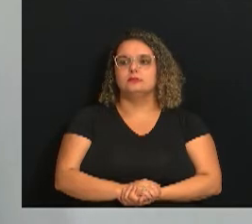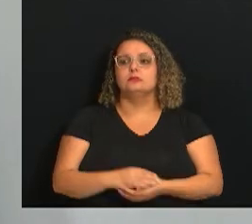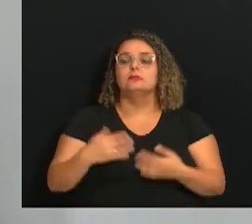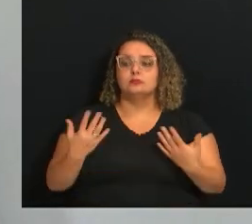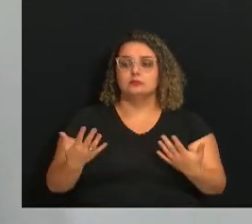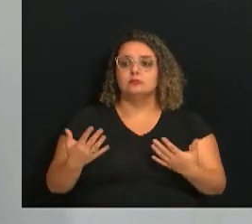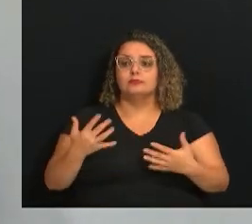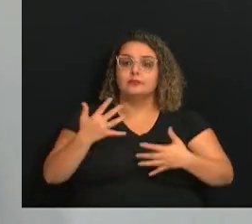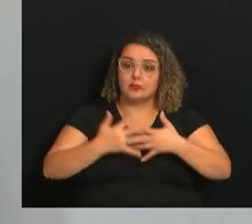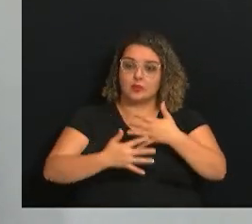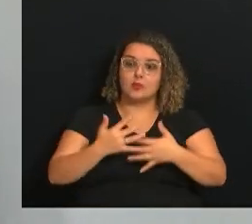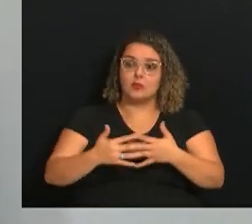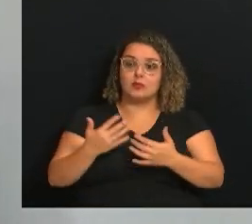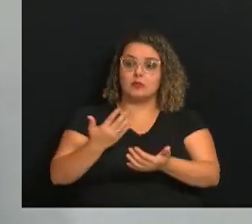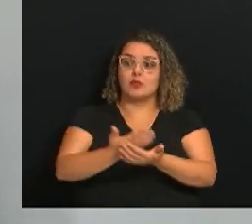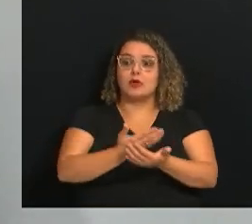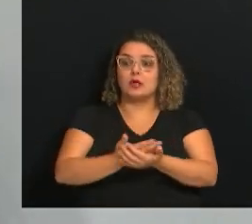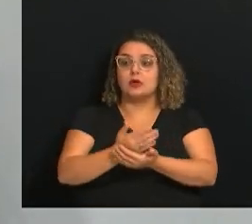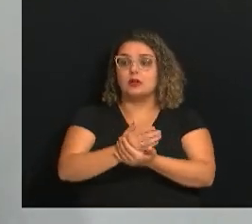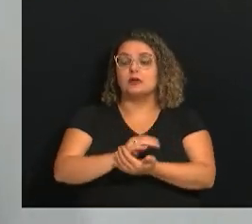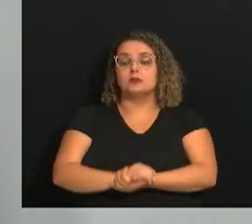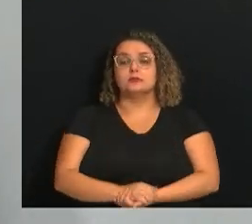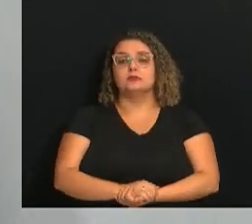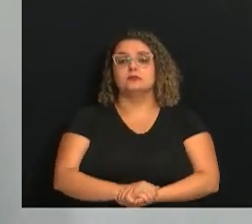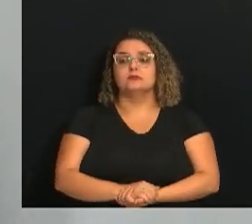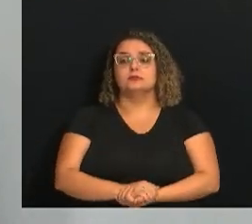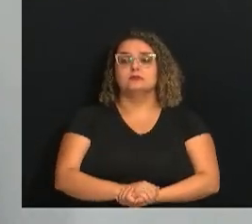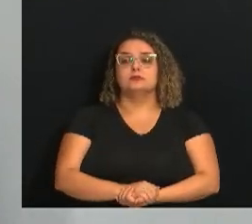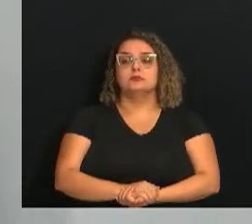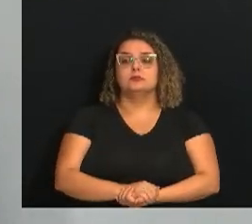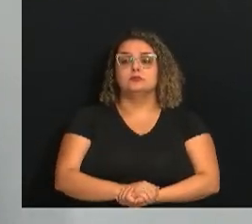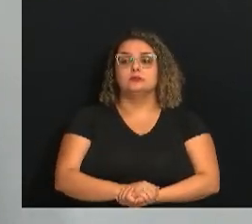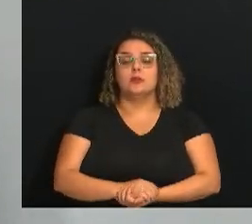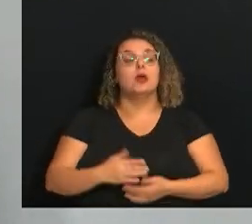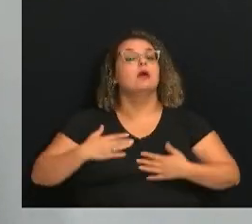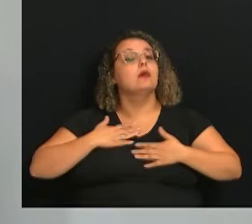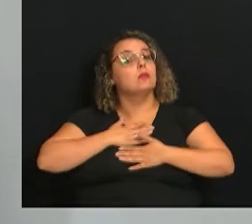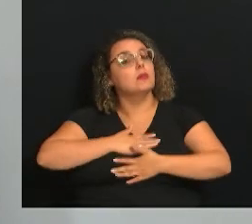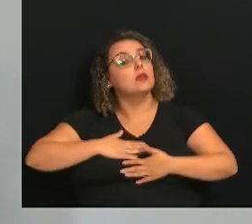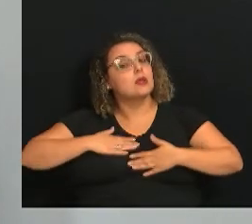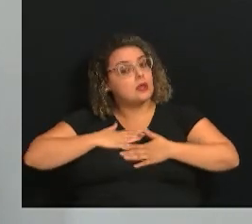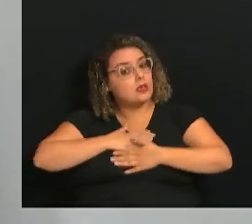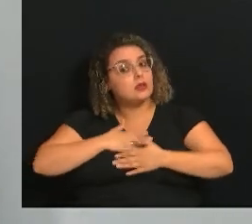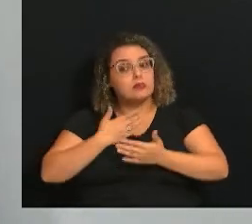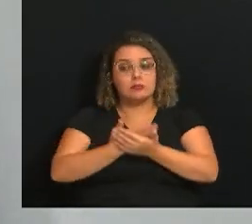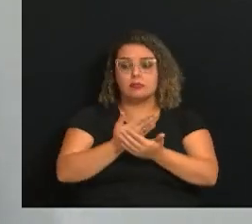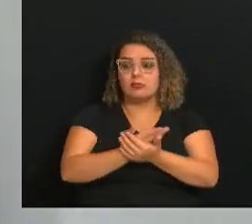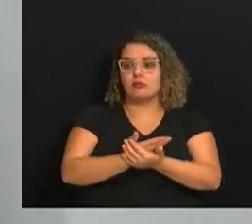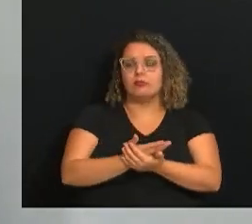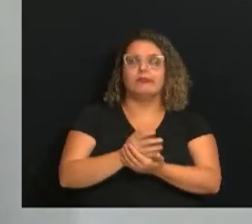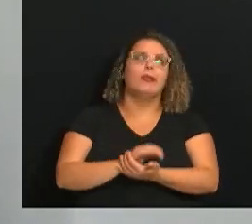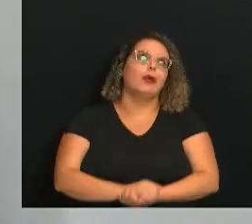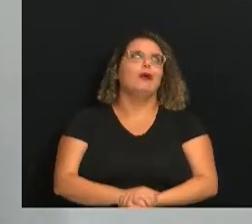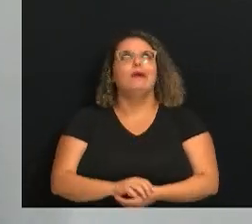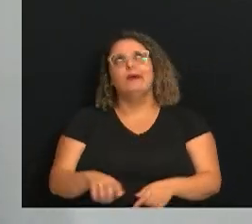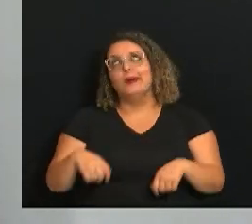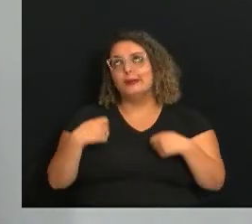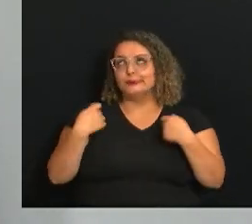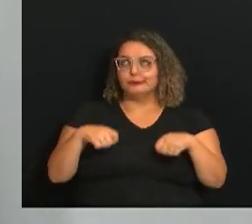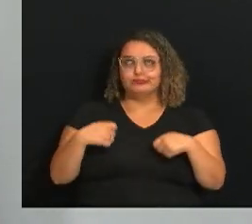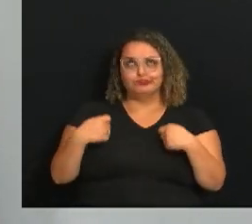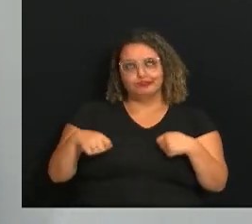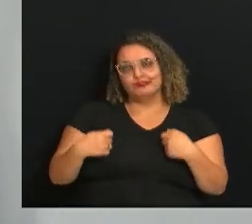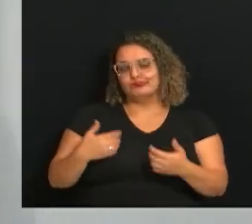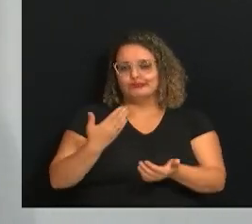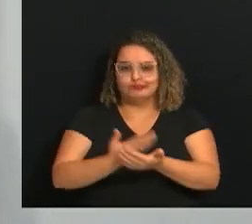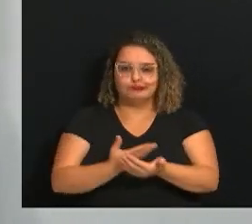muito o estudo. E também você ter prazer naquilo ali que você está estudando, não estudar se preocupando, já passaram 3 horas, já está na hora